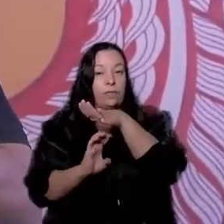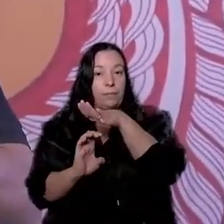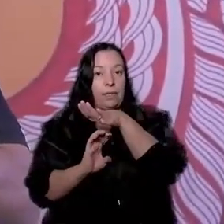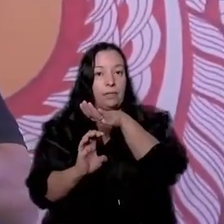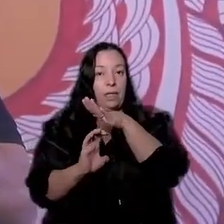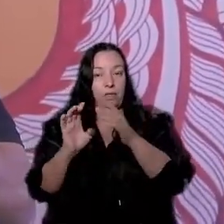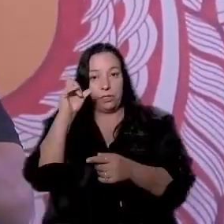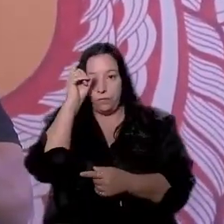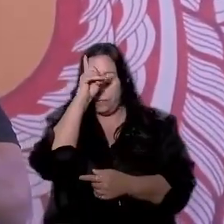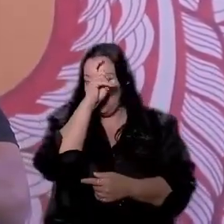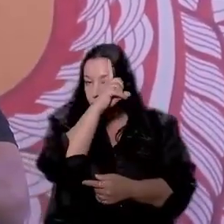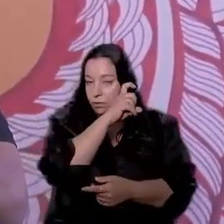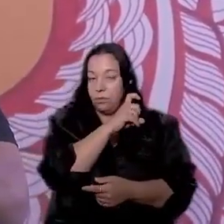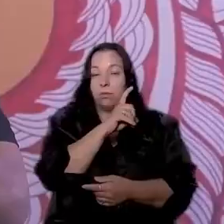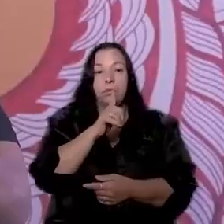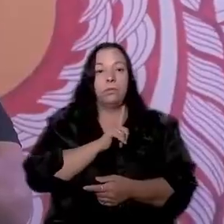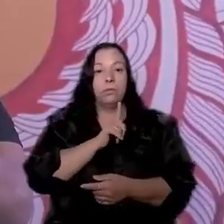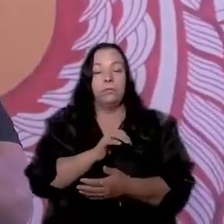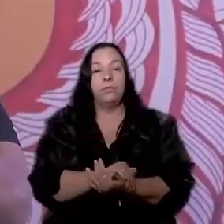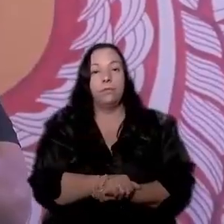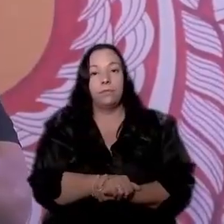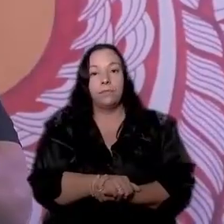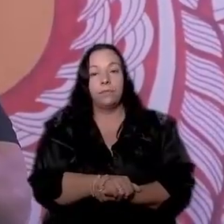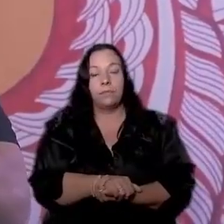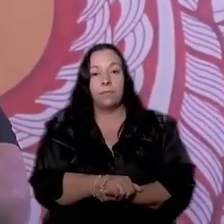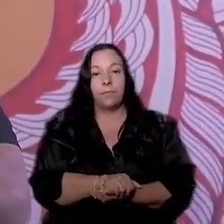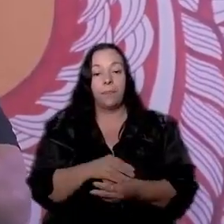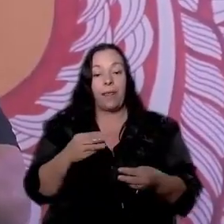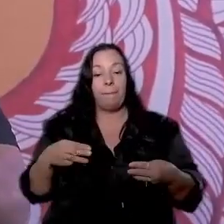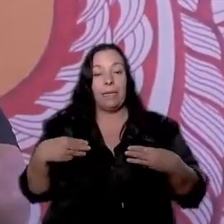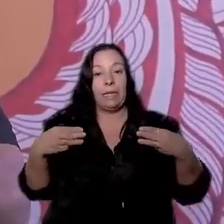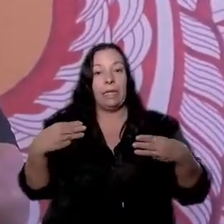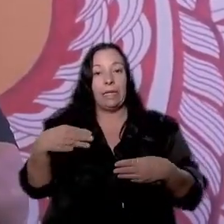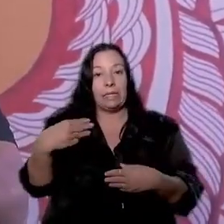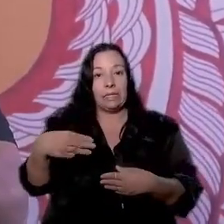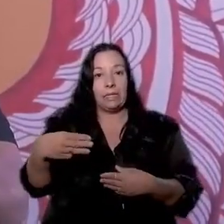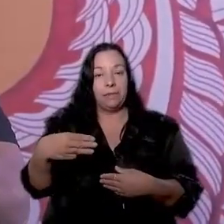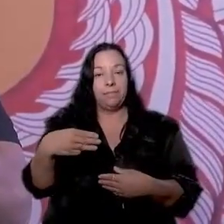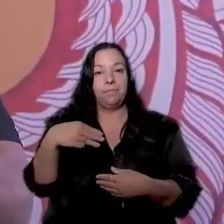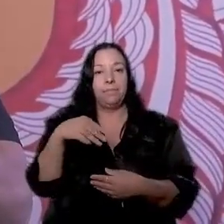dessa dificuldade, que a gente sabe que existe, a ministra nos solicitou que a gente